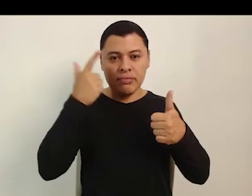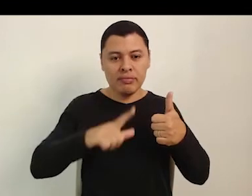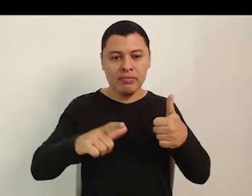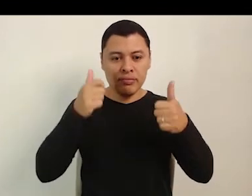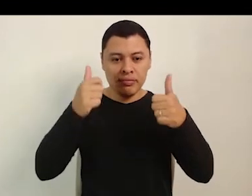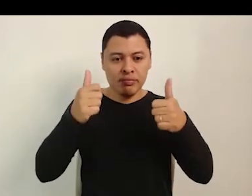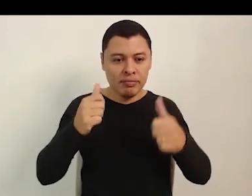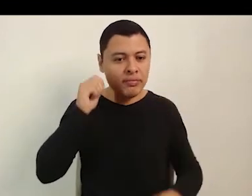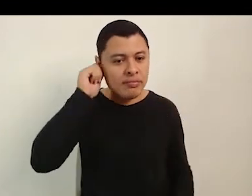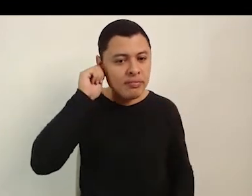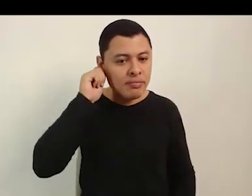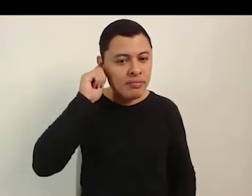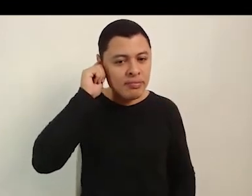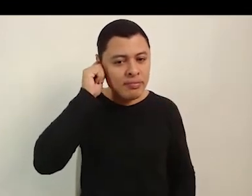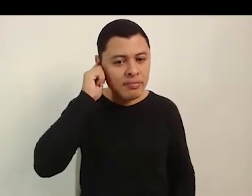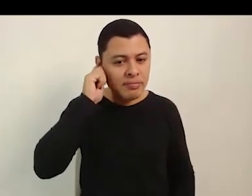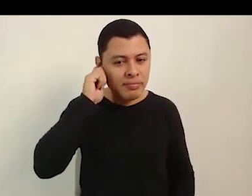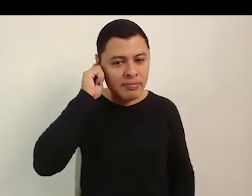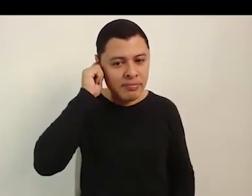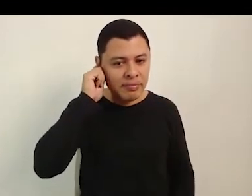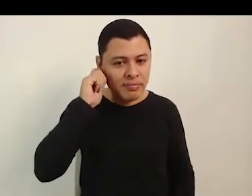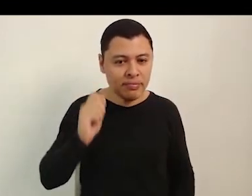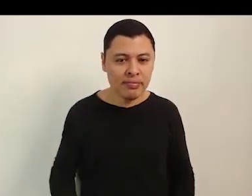Ok. Ok, beleza.